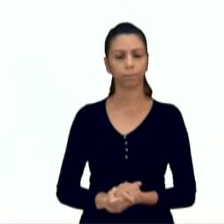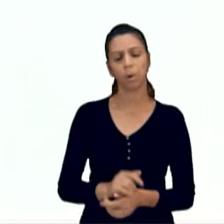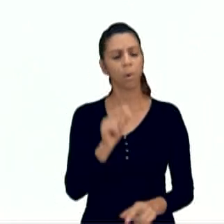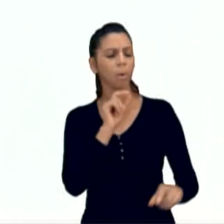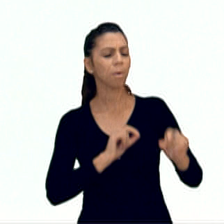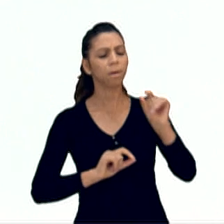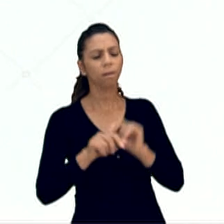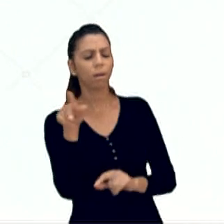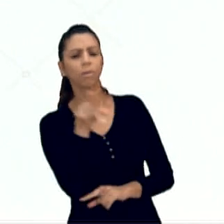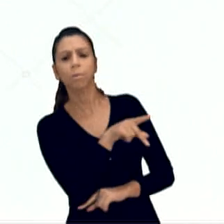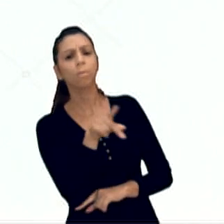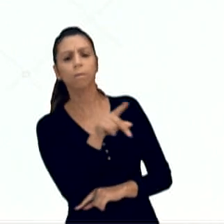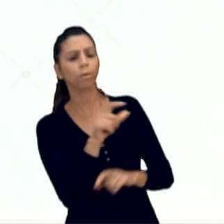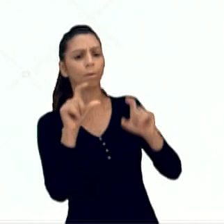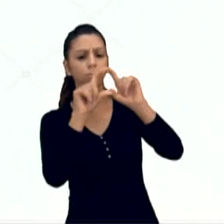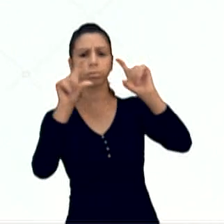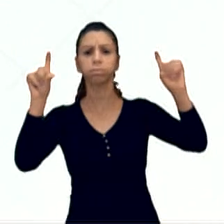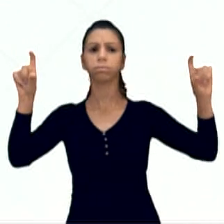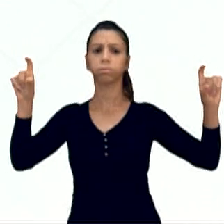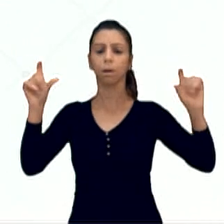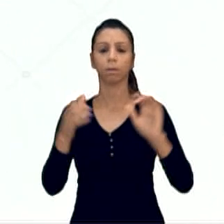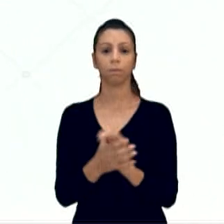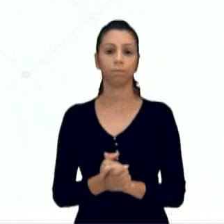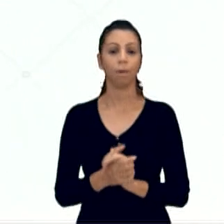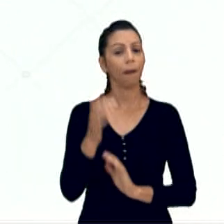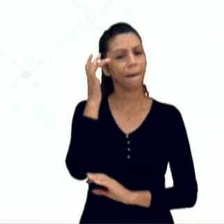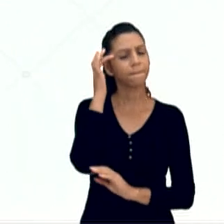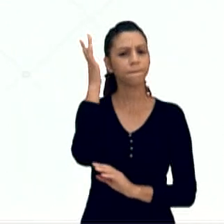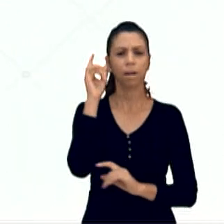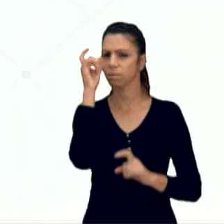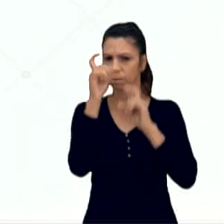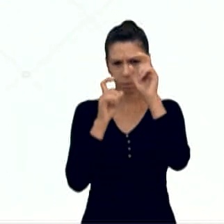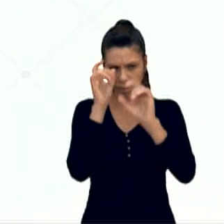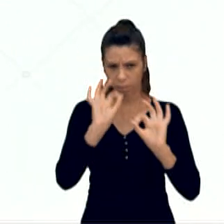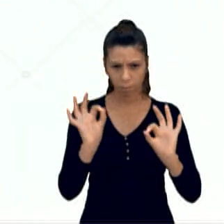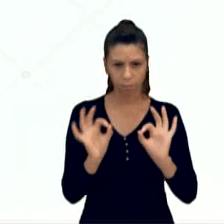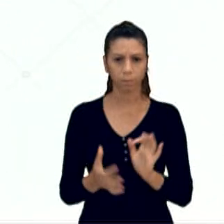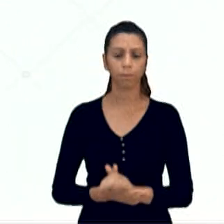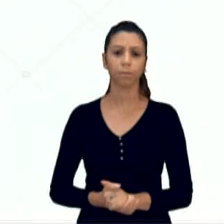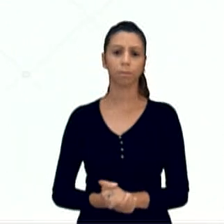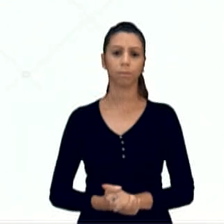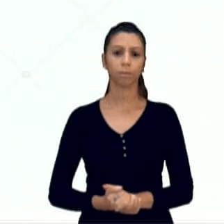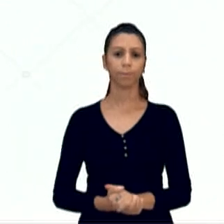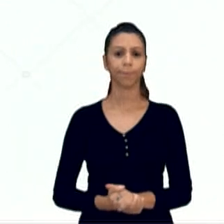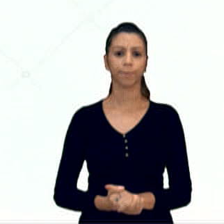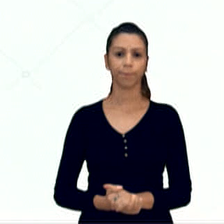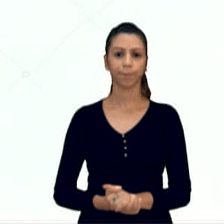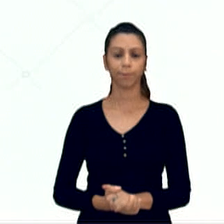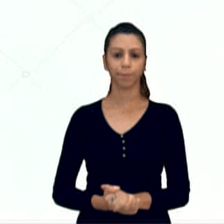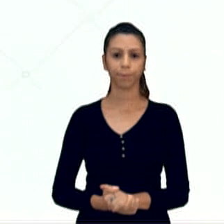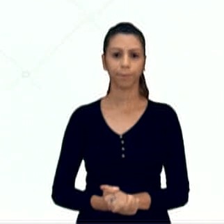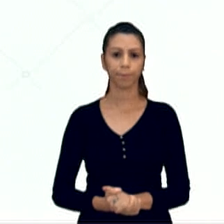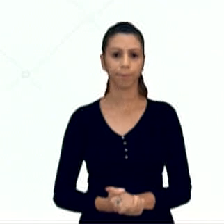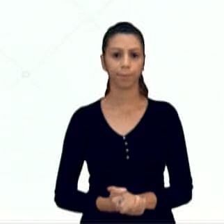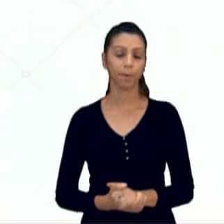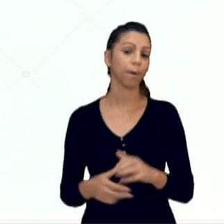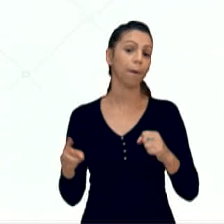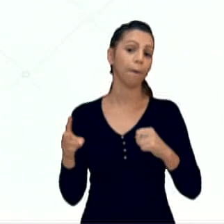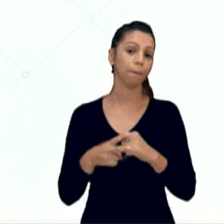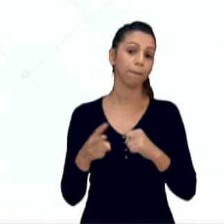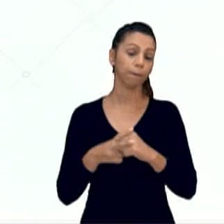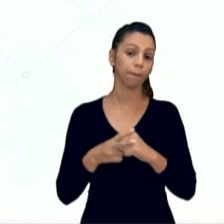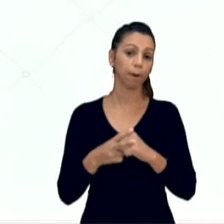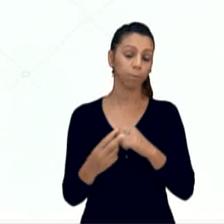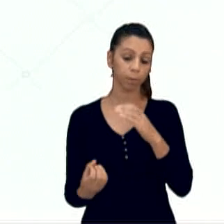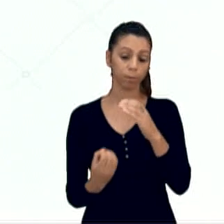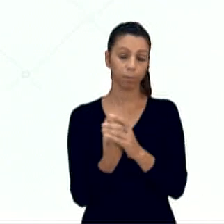palavrão? Don't worry, é bem fácil, não se preocupem. Multi-word verbs são verbos formados pela